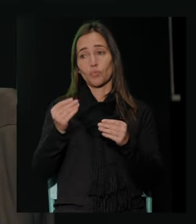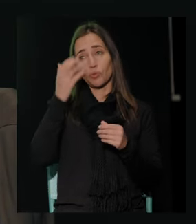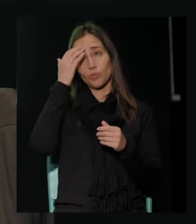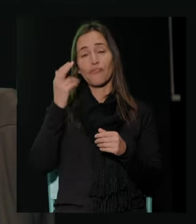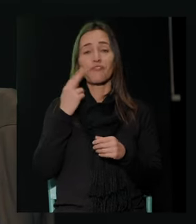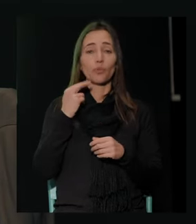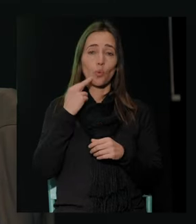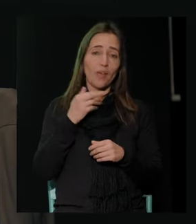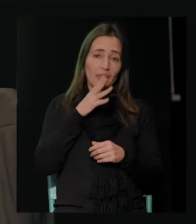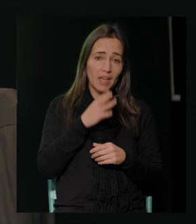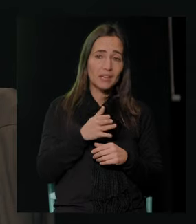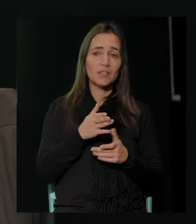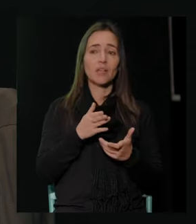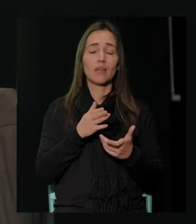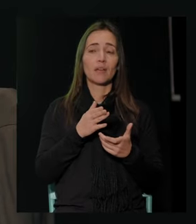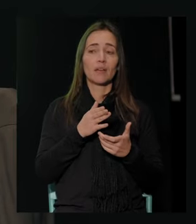argumentam